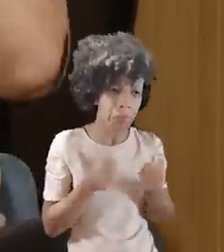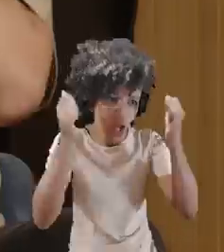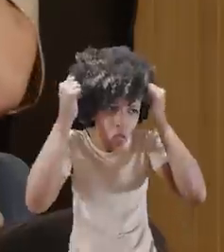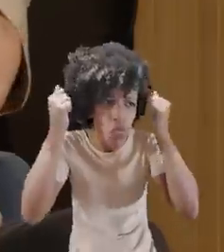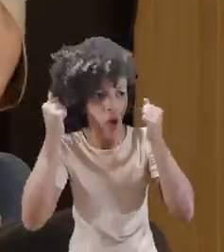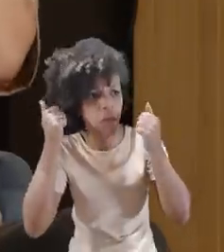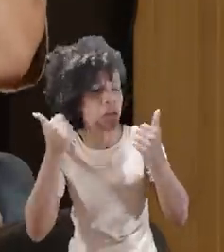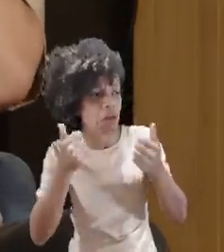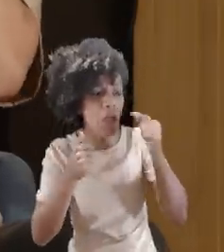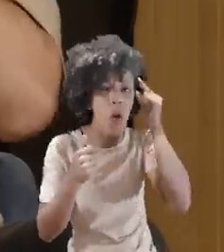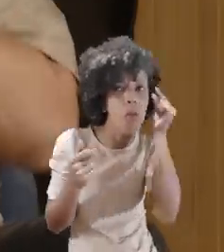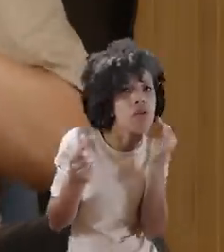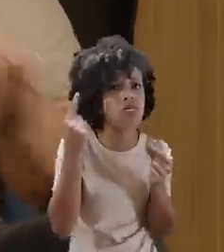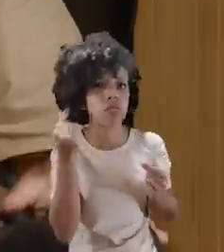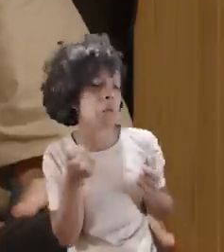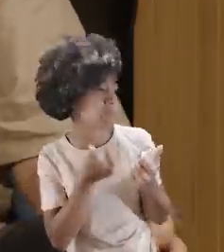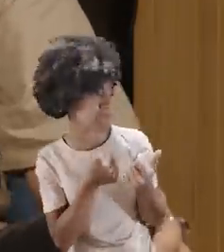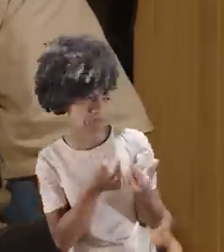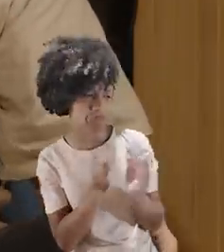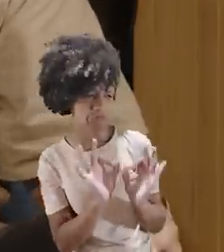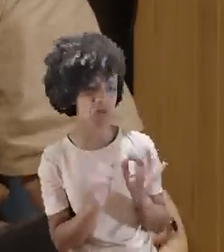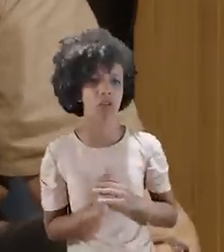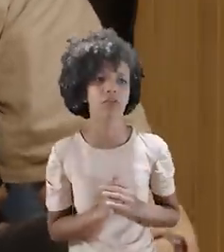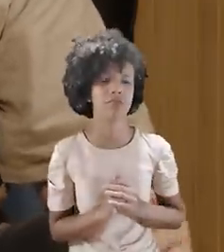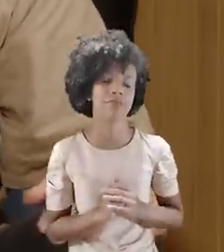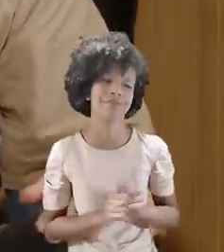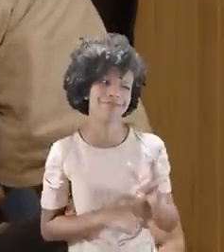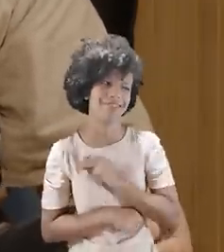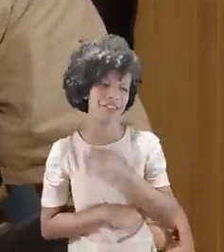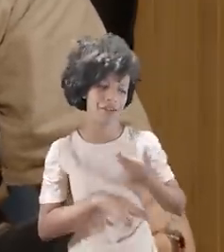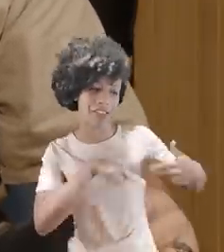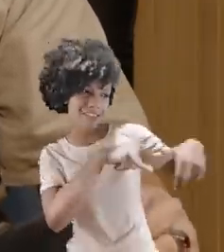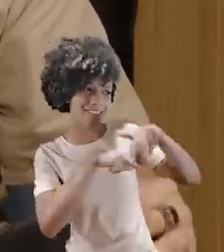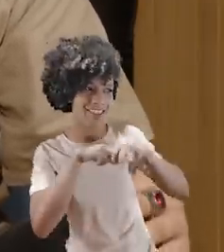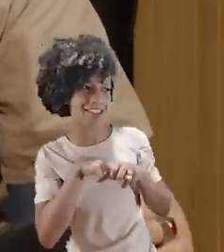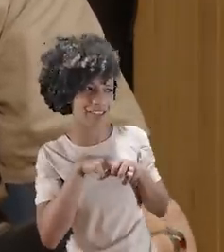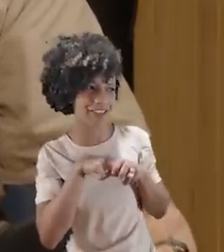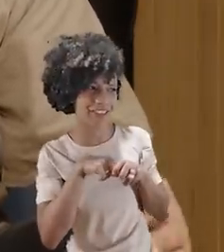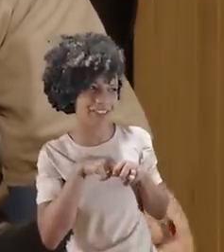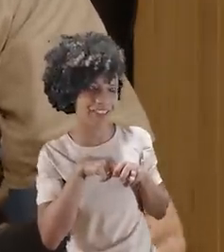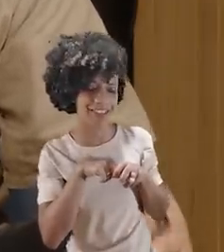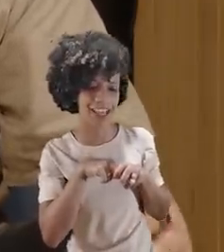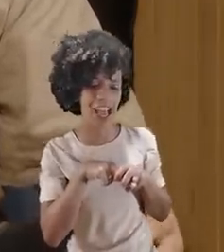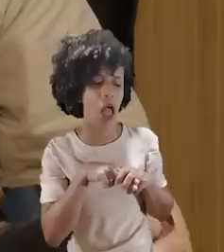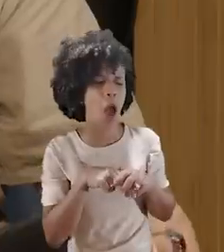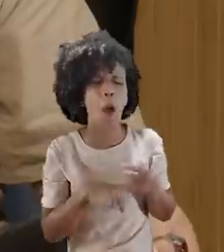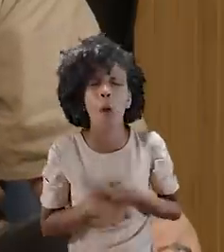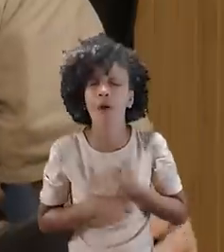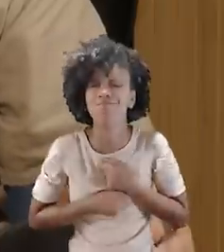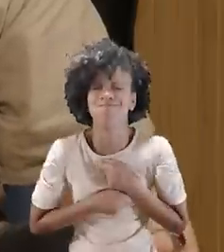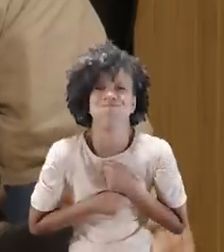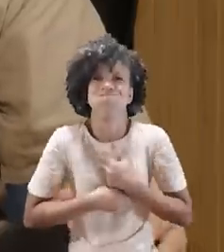comprido bota um pouquinha mas não achei aqui as carnes amar a hora que ele sentar na cadeira eu quase